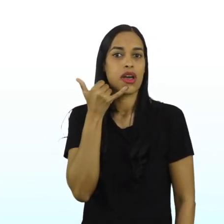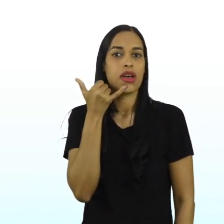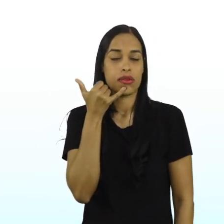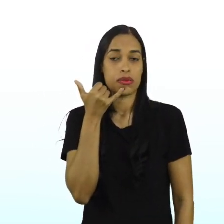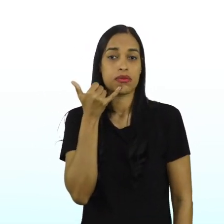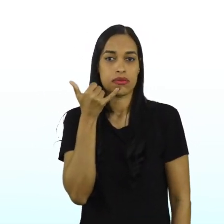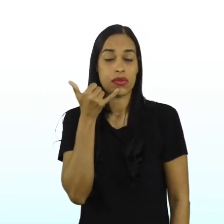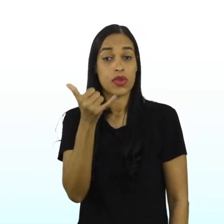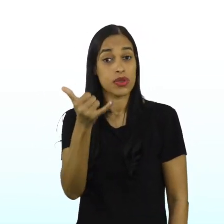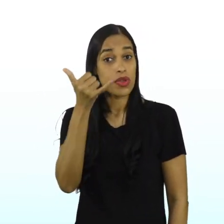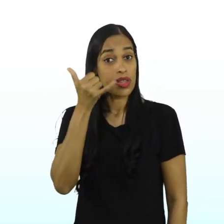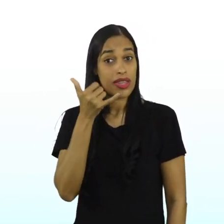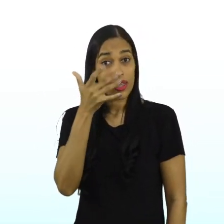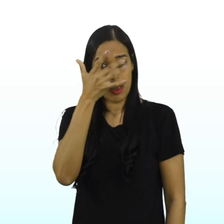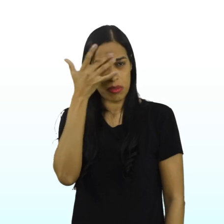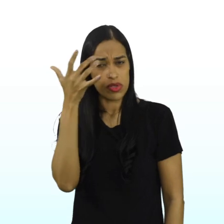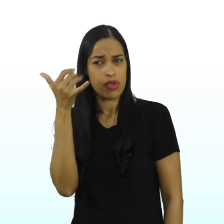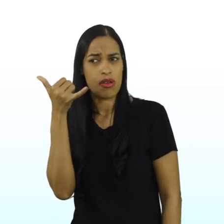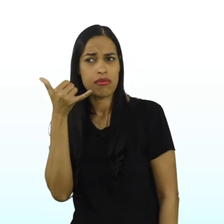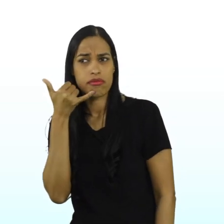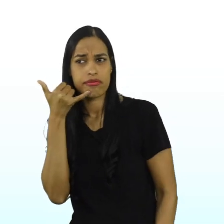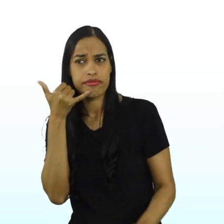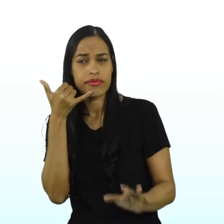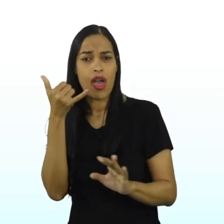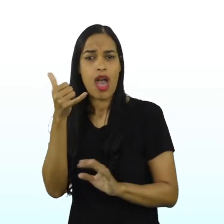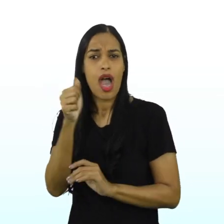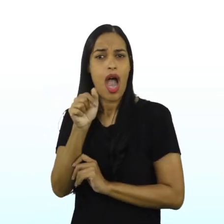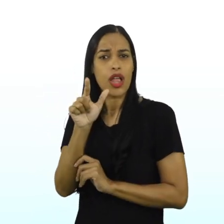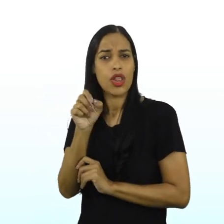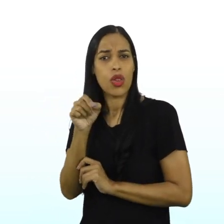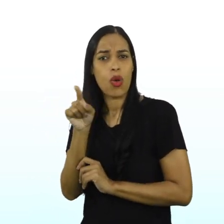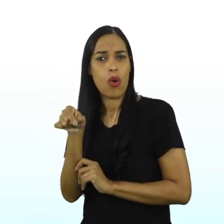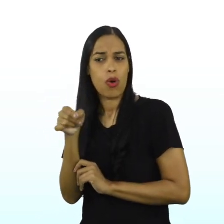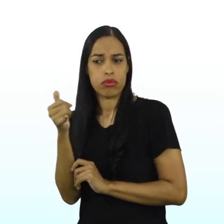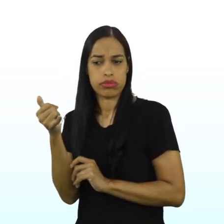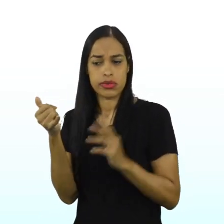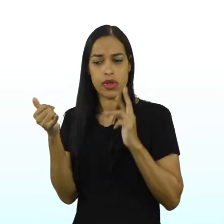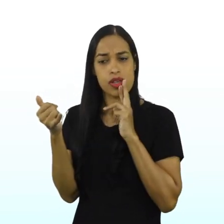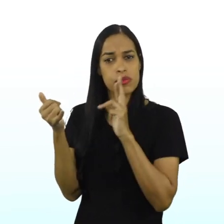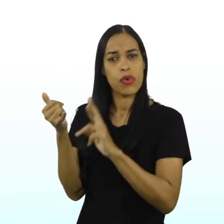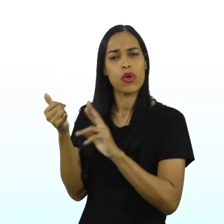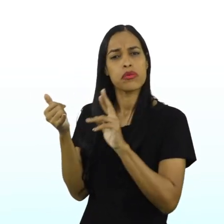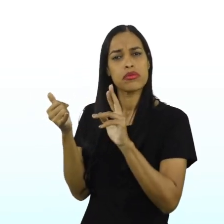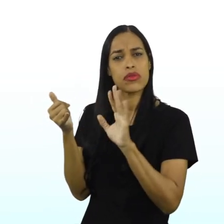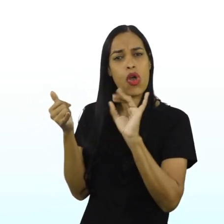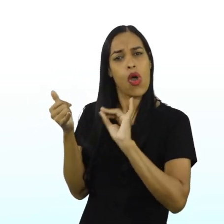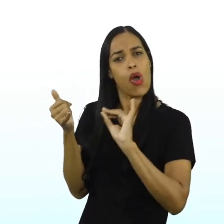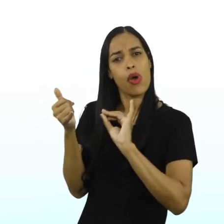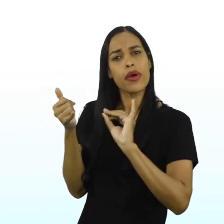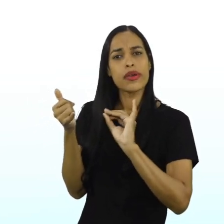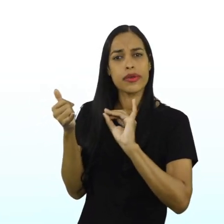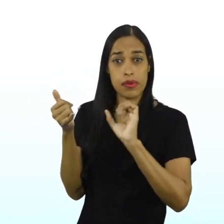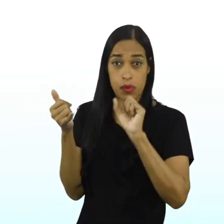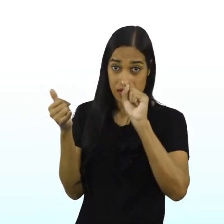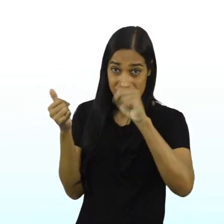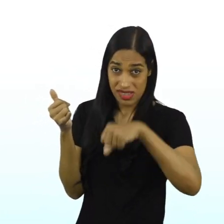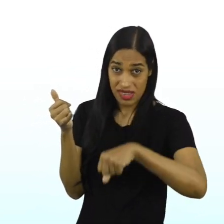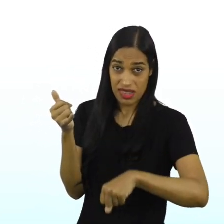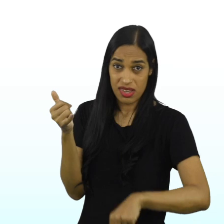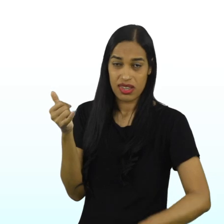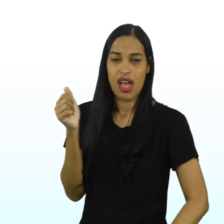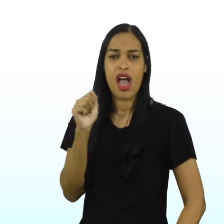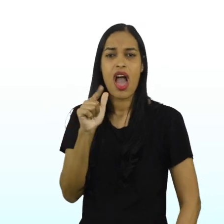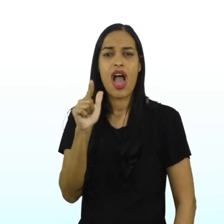uma ligação, a outra pessoa diz lá, alô, aí a outra responde, alô. Quando existe esse alô,